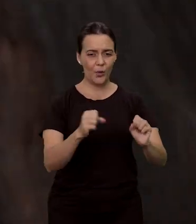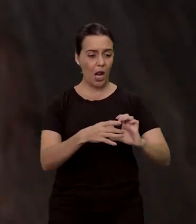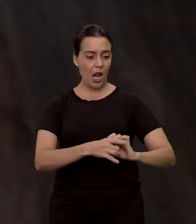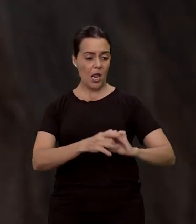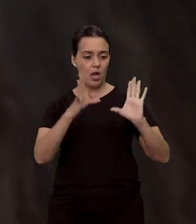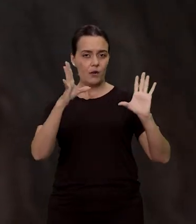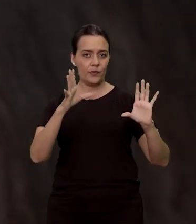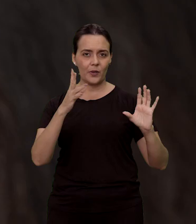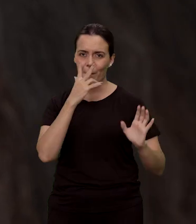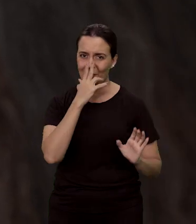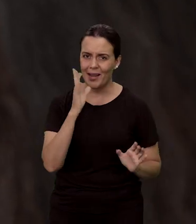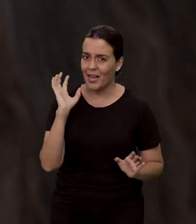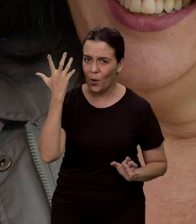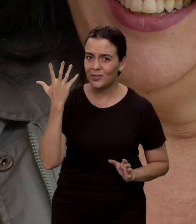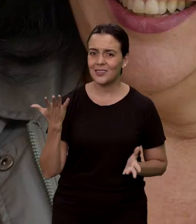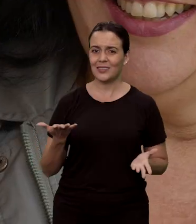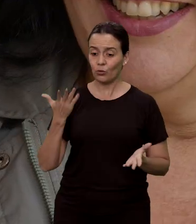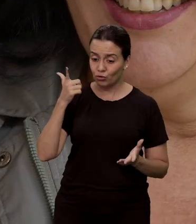Oba, obrigada.